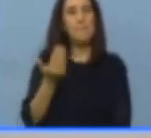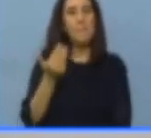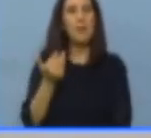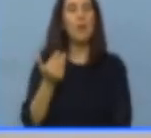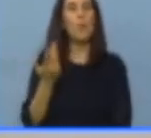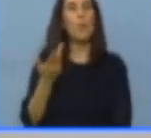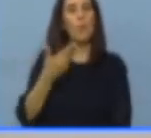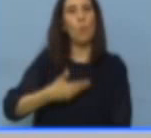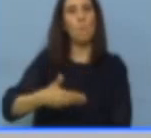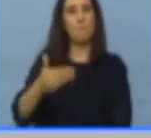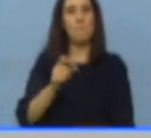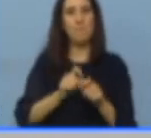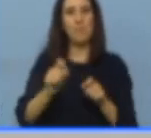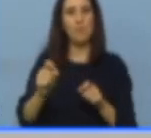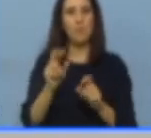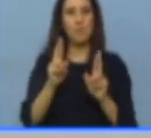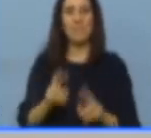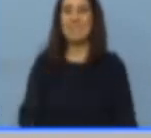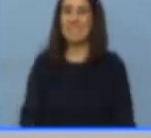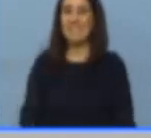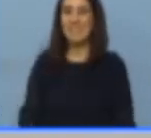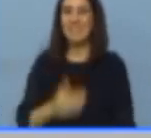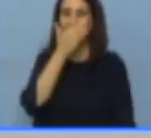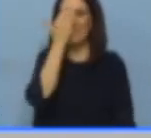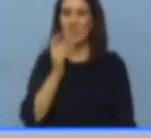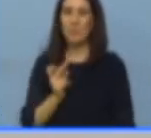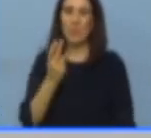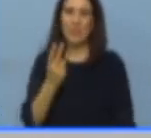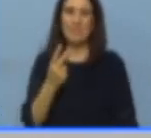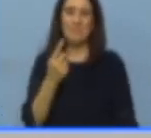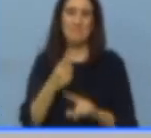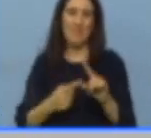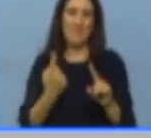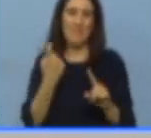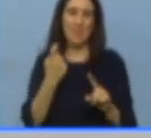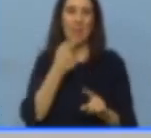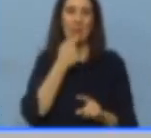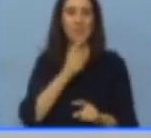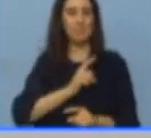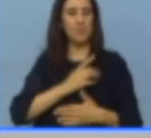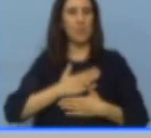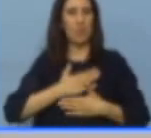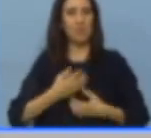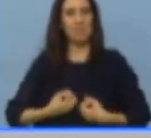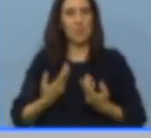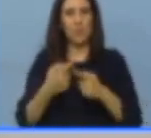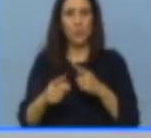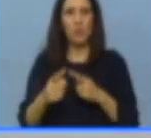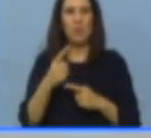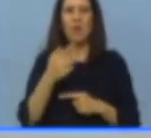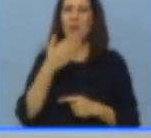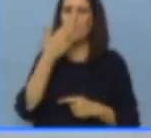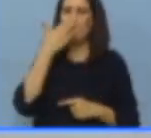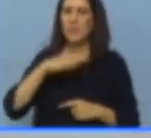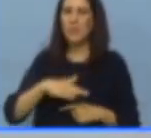mandato? Eu acho que vai ser um bocado difícil, faltam 2 anos e meio e exige, digamos, uma atitude pessoal diferente. Talvez os mais novos não